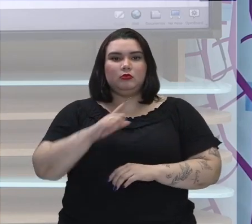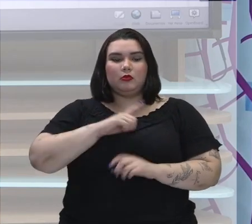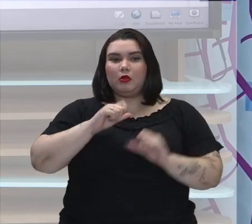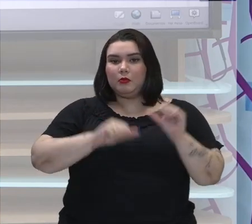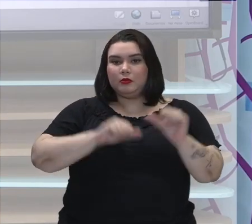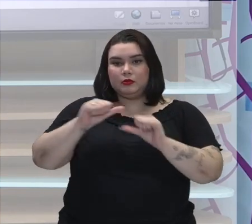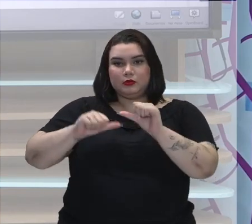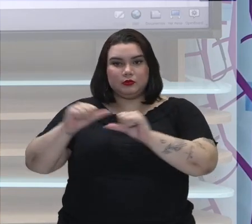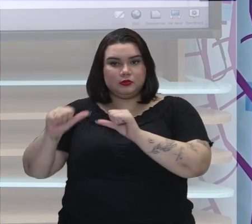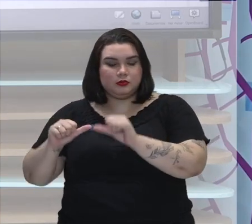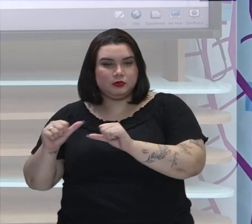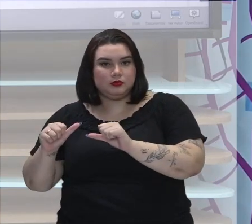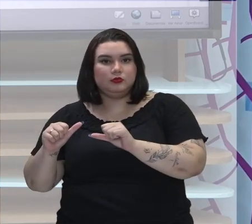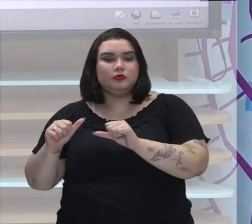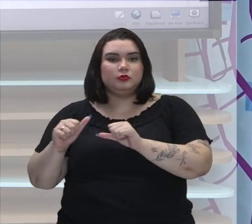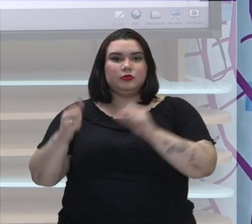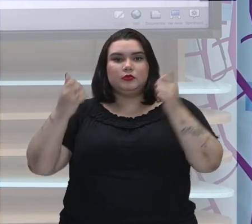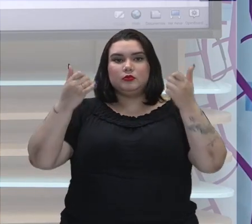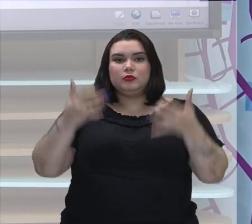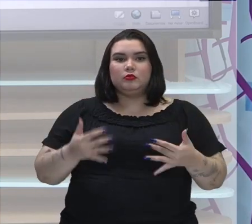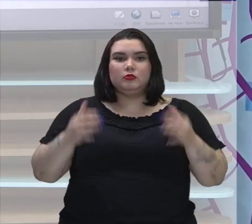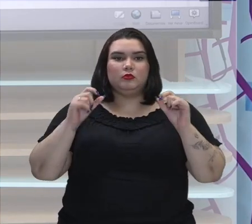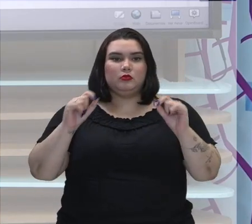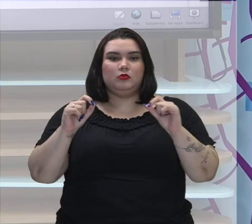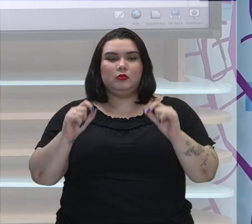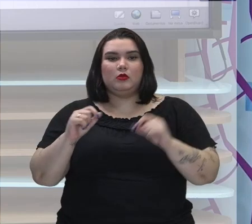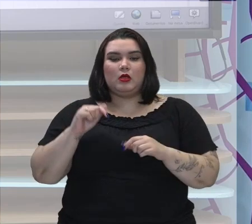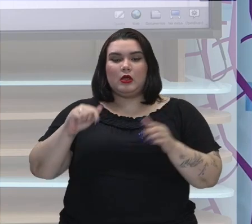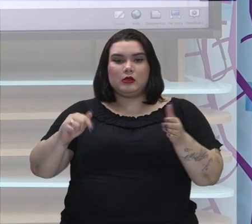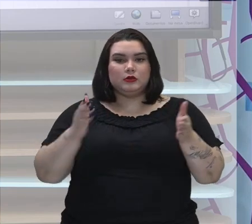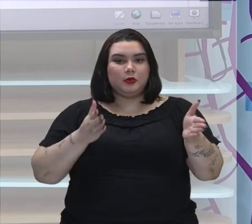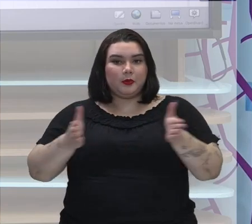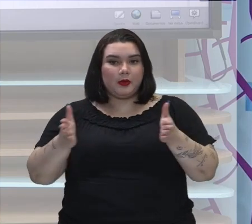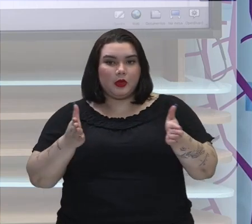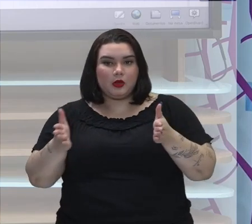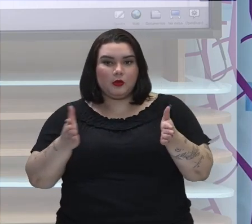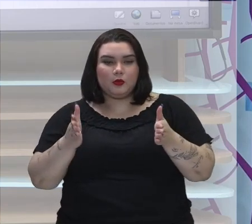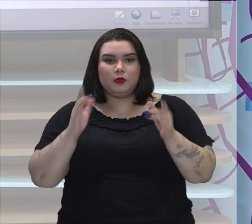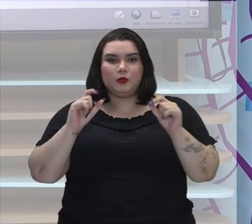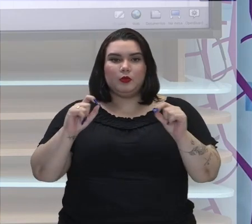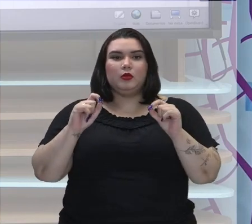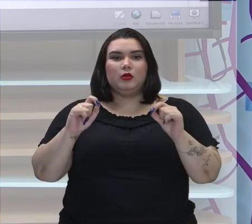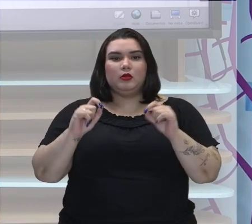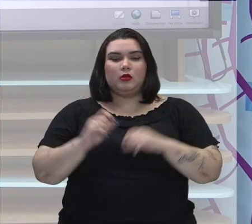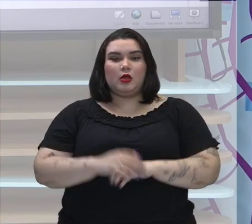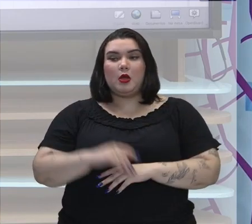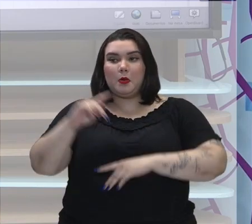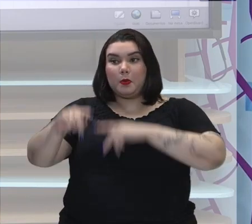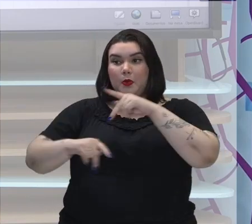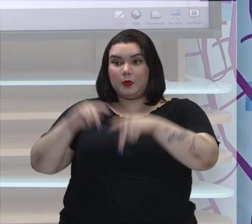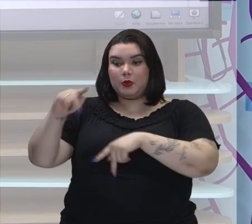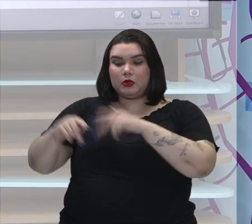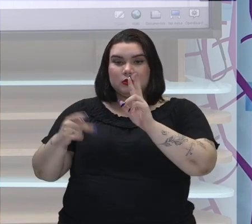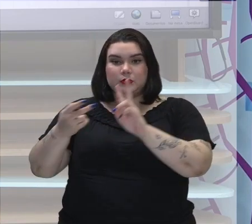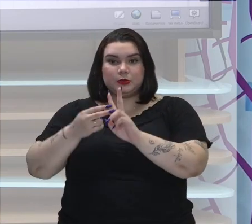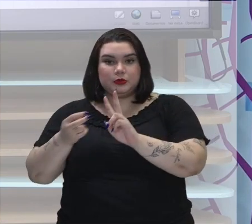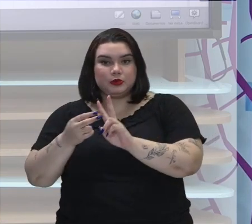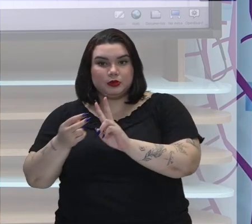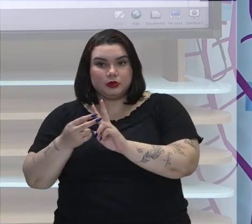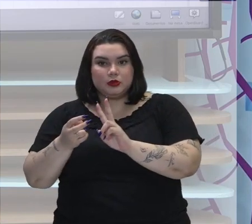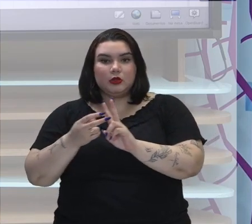mudanças. Estávamos falando de um período na qual a população indígena ela